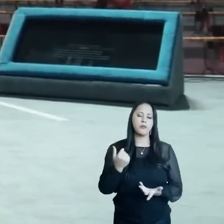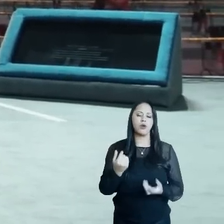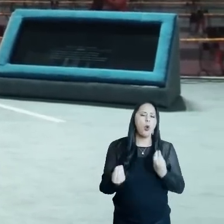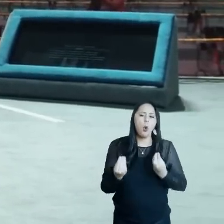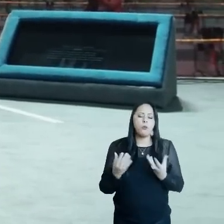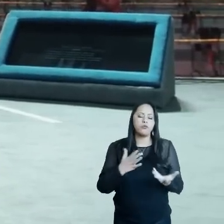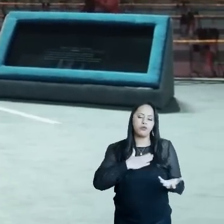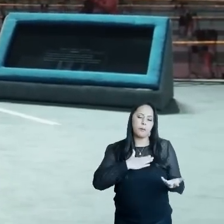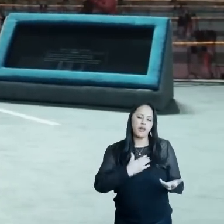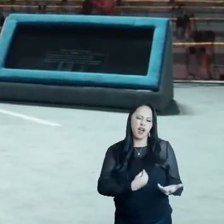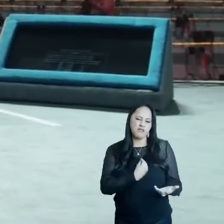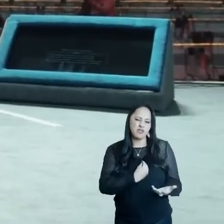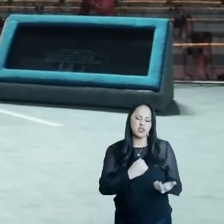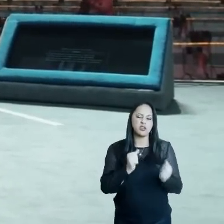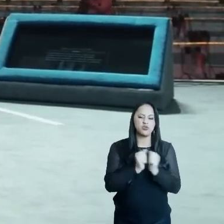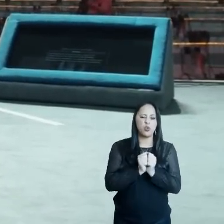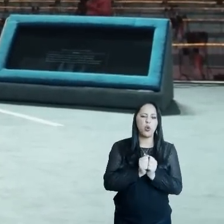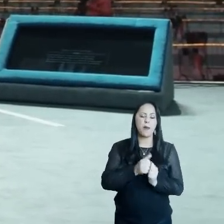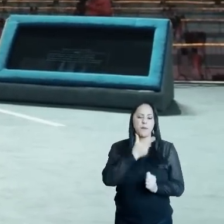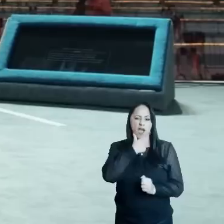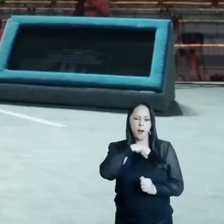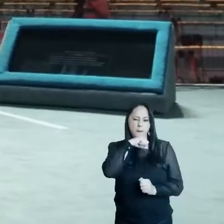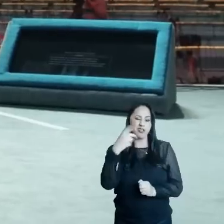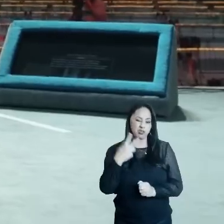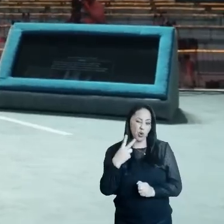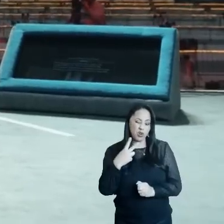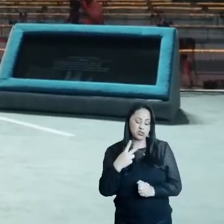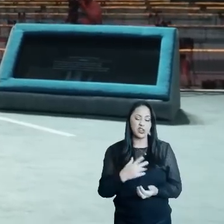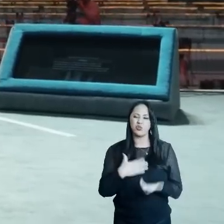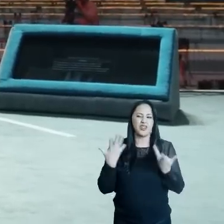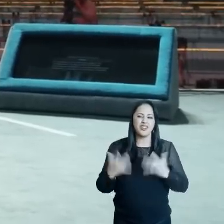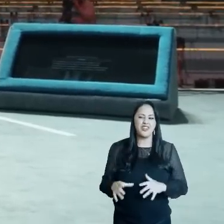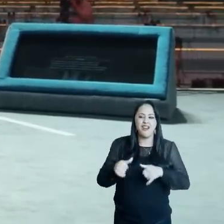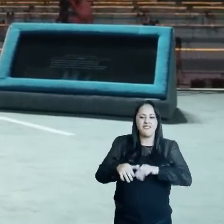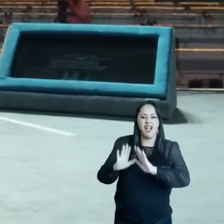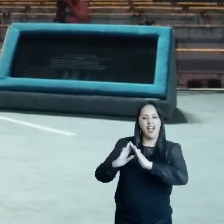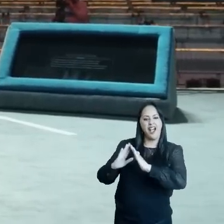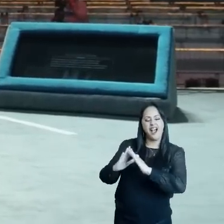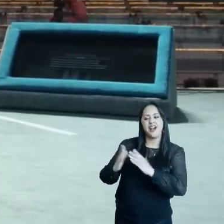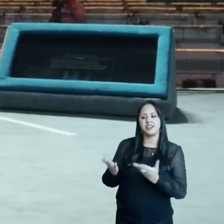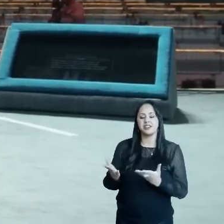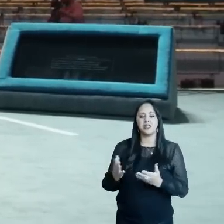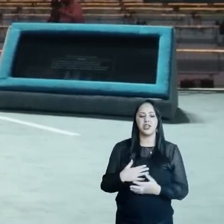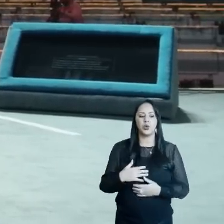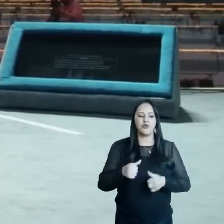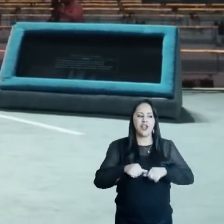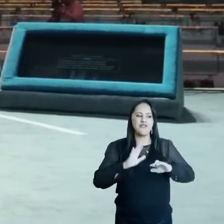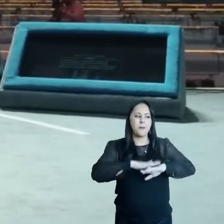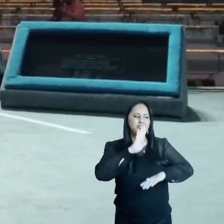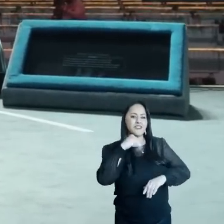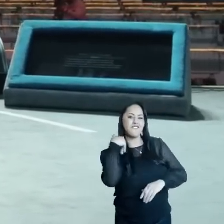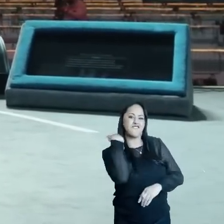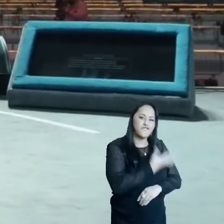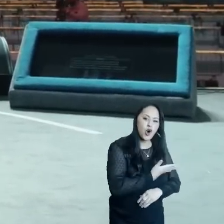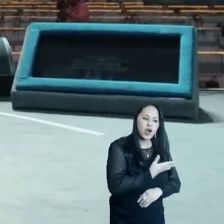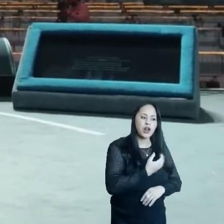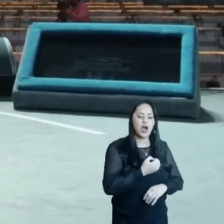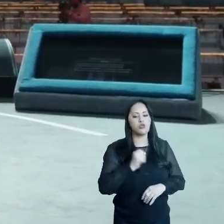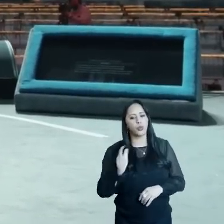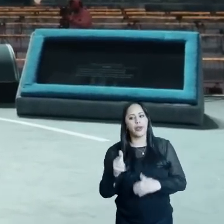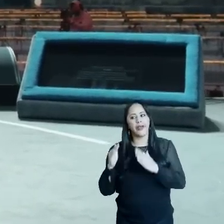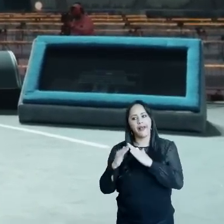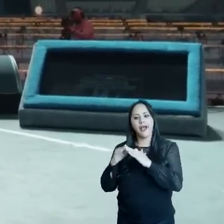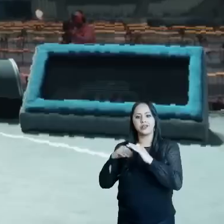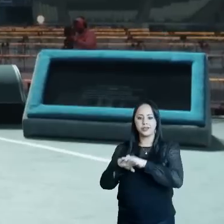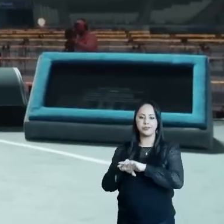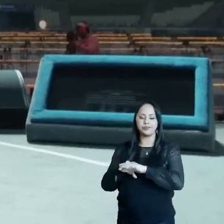que foi ali, com a minha madrasta, que eu não queria ficar em casa e tudo mais, que eu meio que ficava o mais tempo fora de casa possível, e muito desses tempos eu